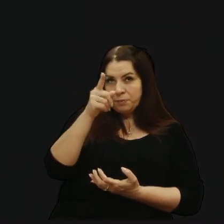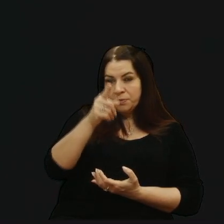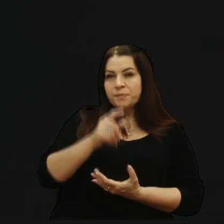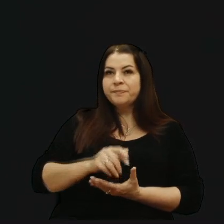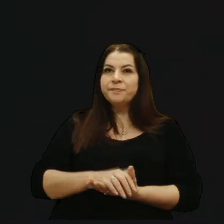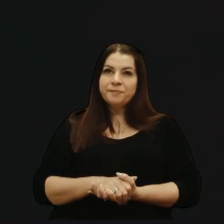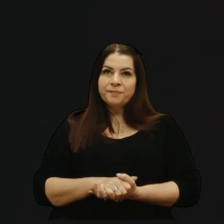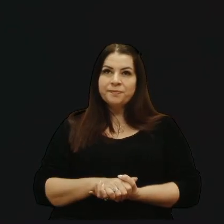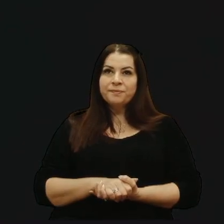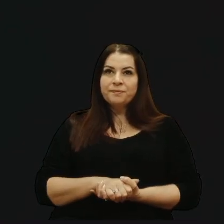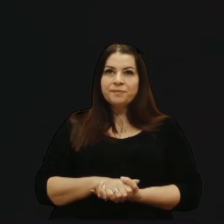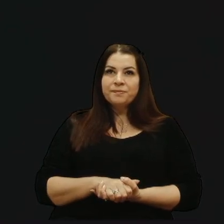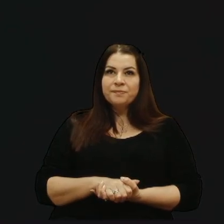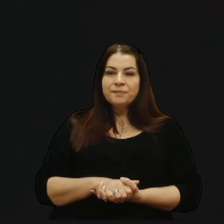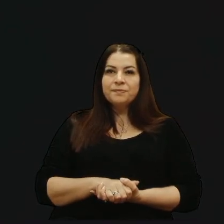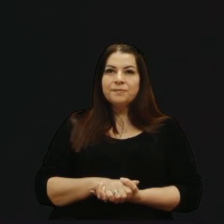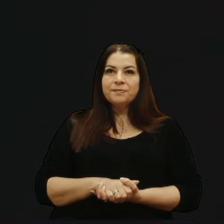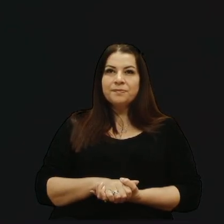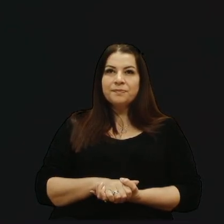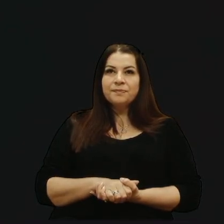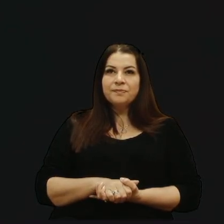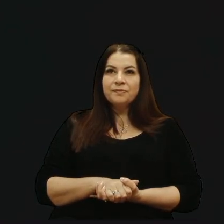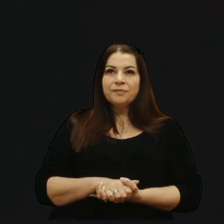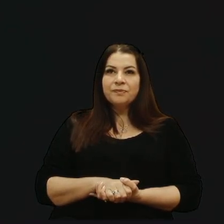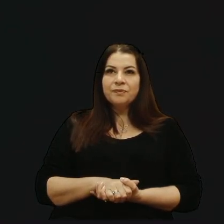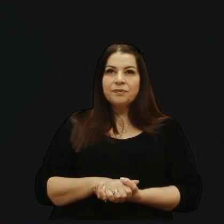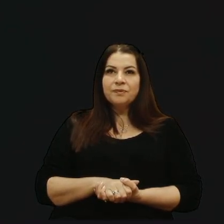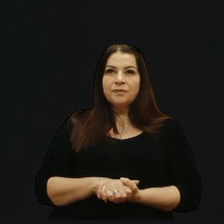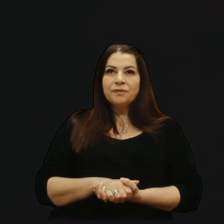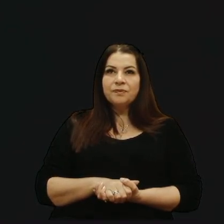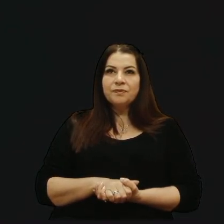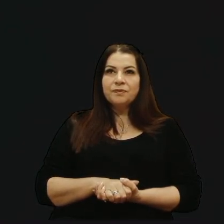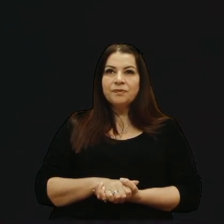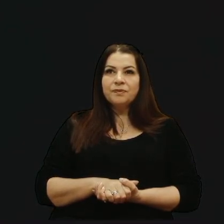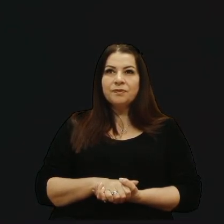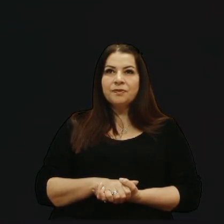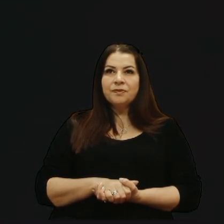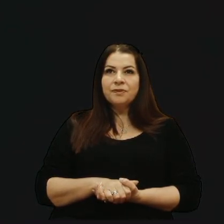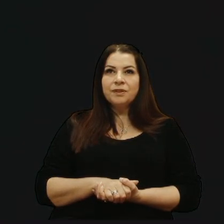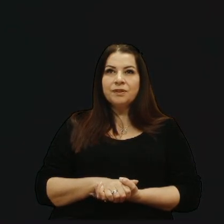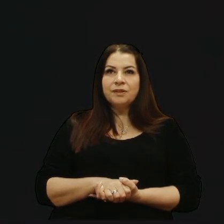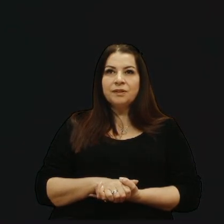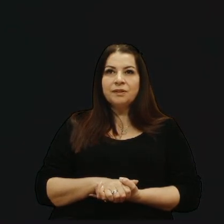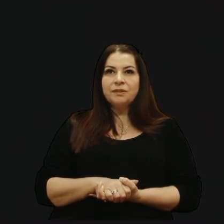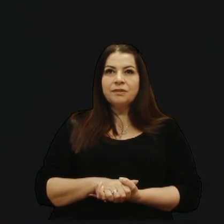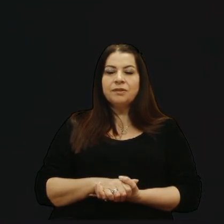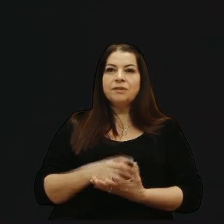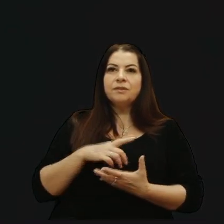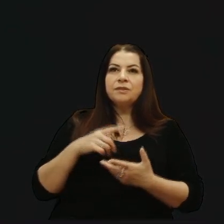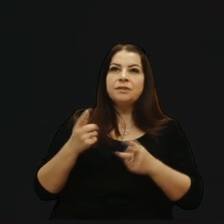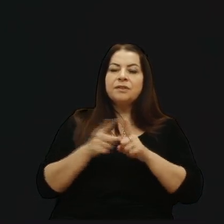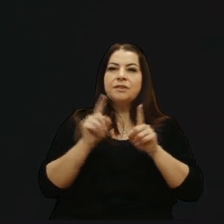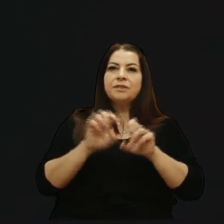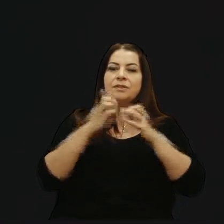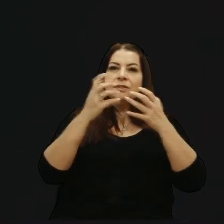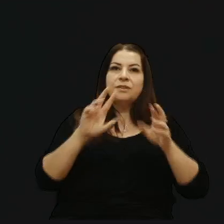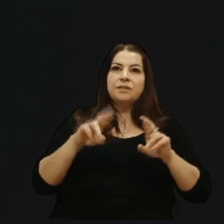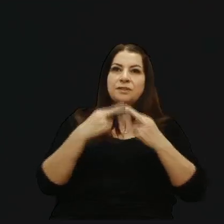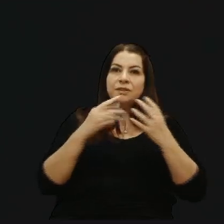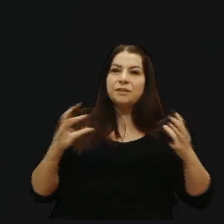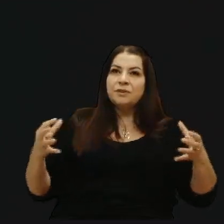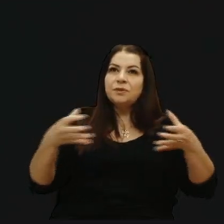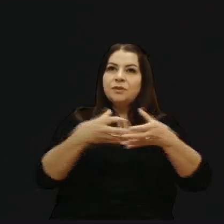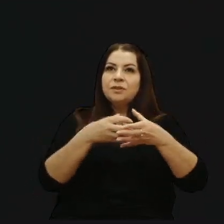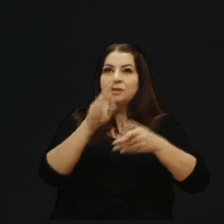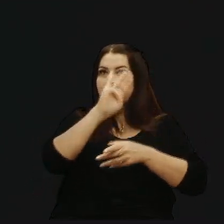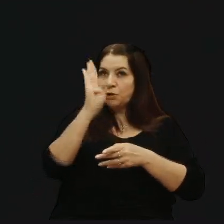angel that's got a miracle in the hand and is looking for somebody to give it to. Um evento único que reúne pessoas do